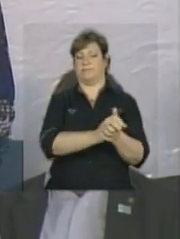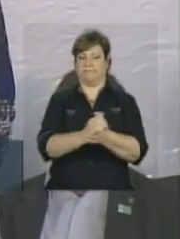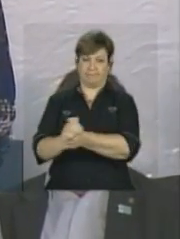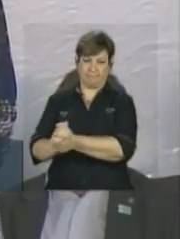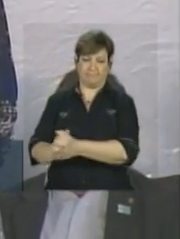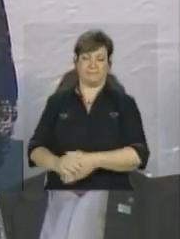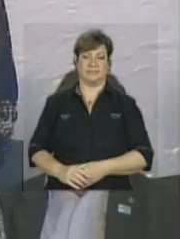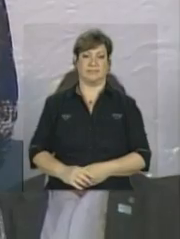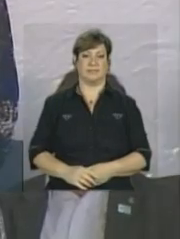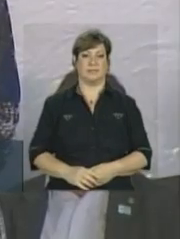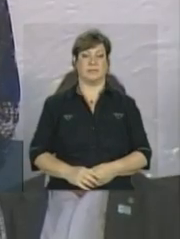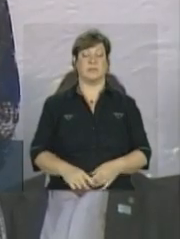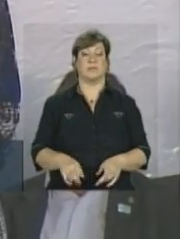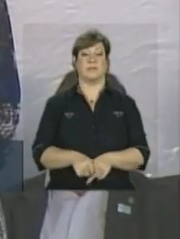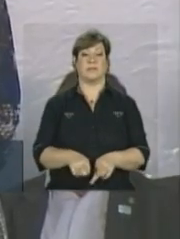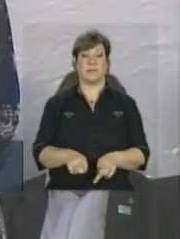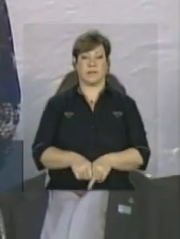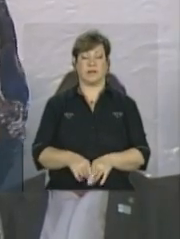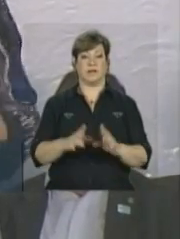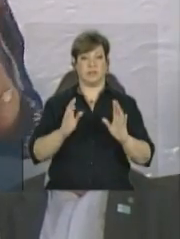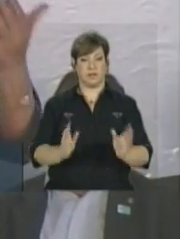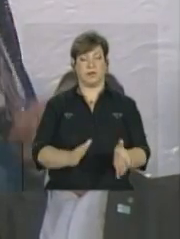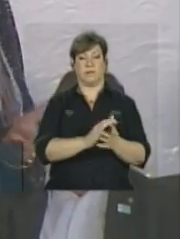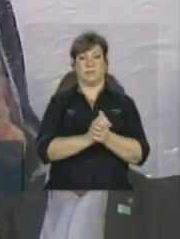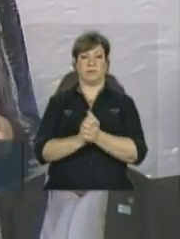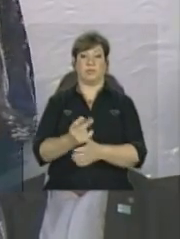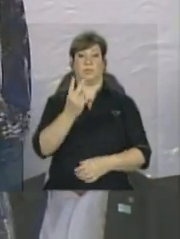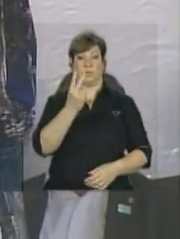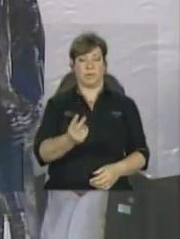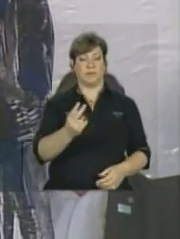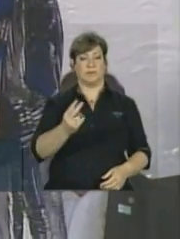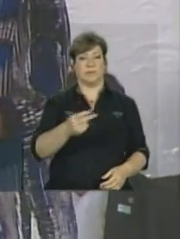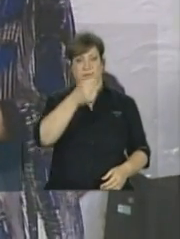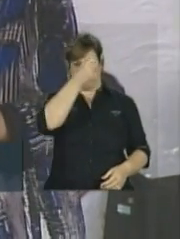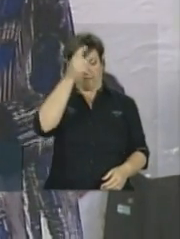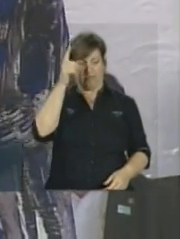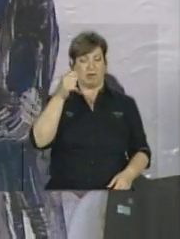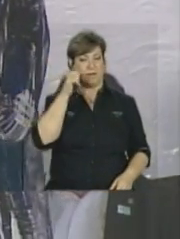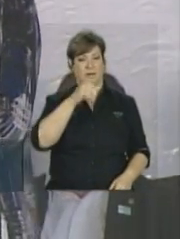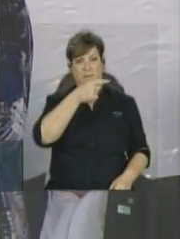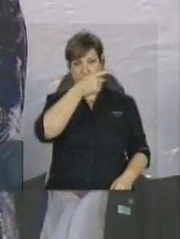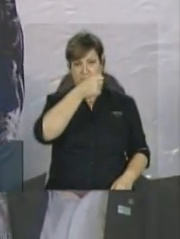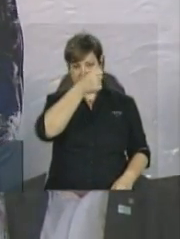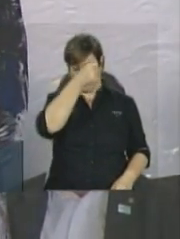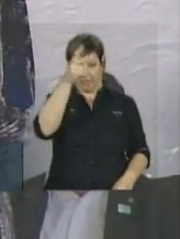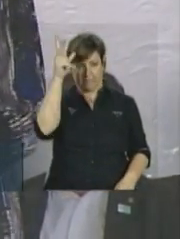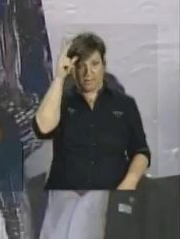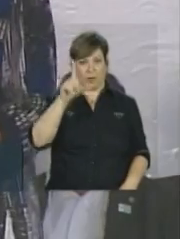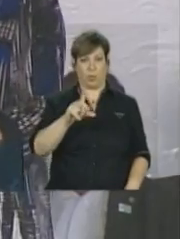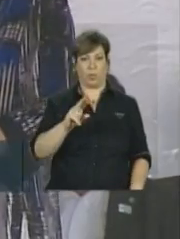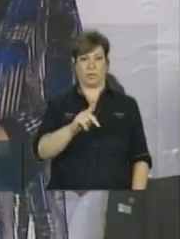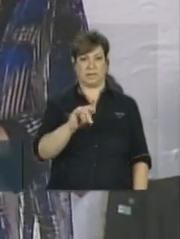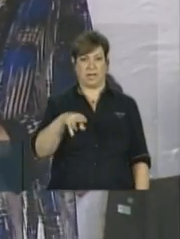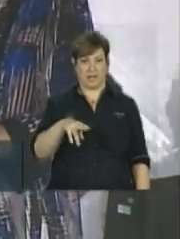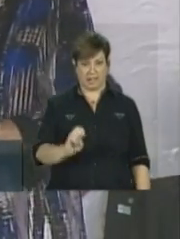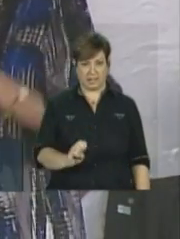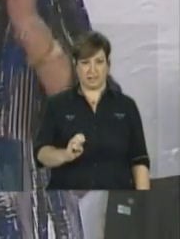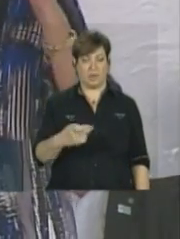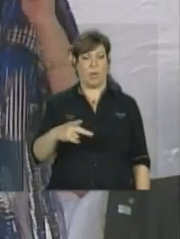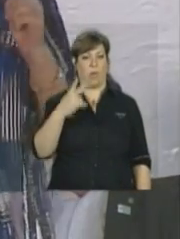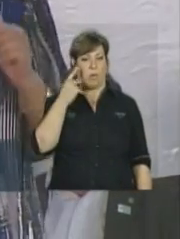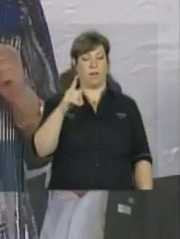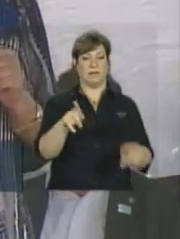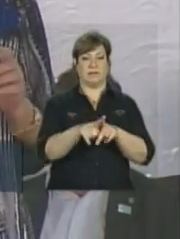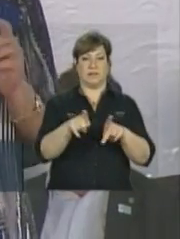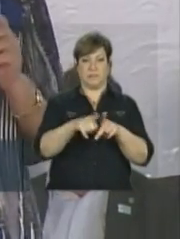Já cumprimentei os dois prefeitos, a prefeita Luziane Lins, de Fortaleza,